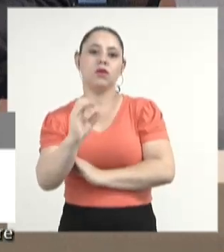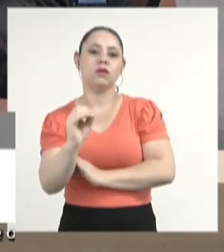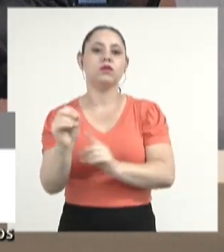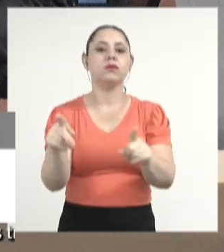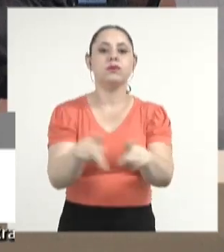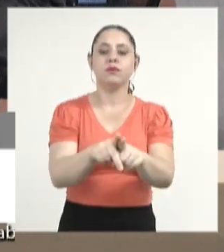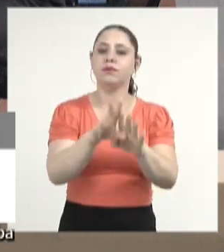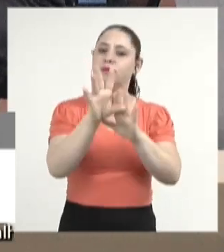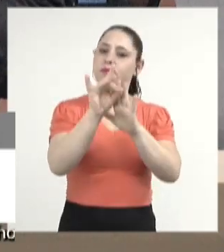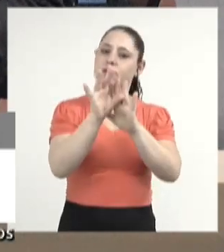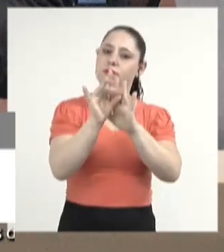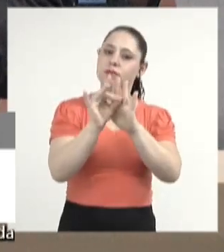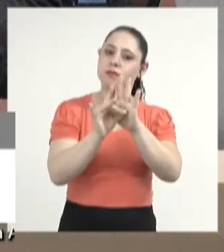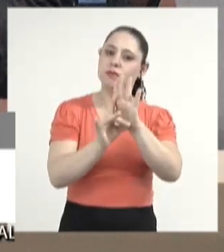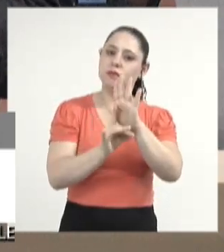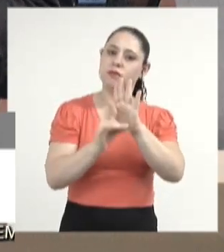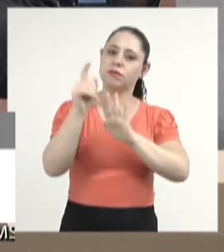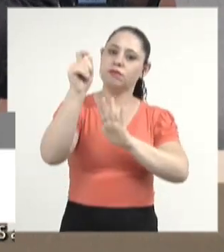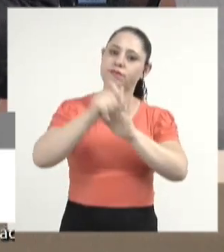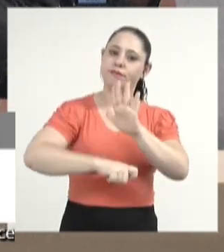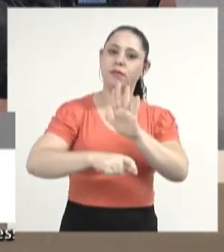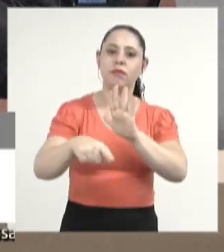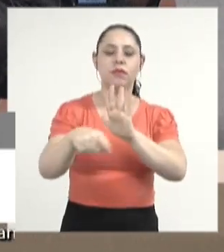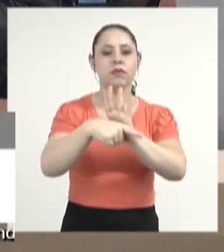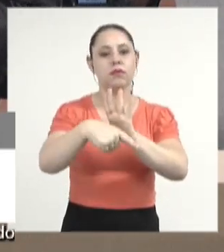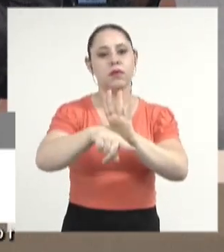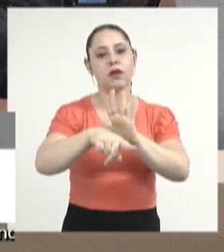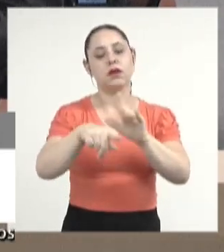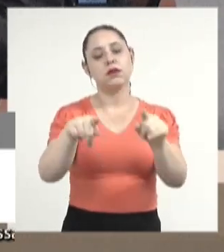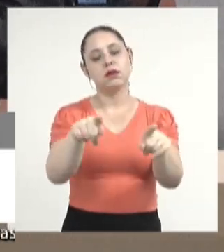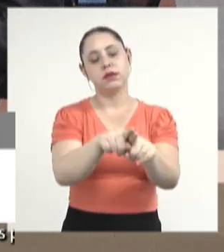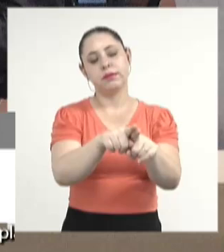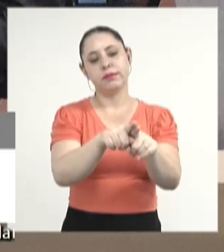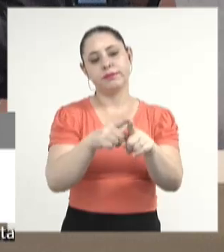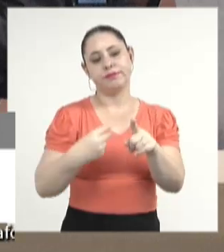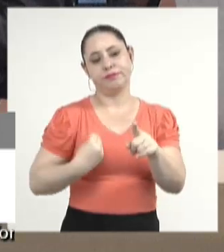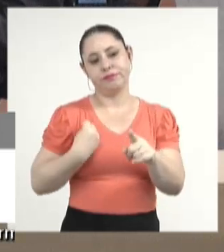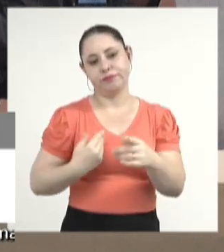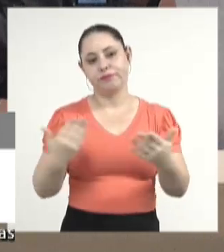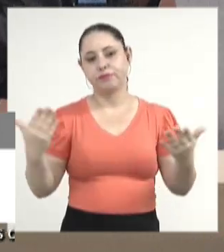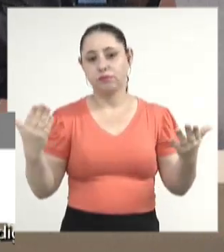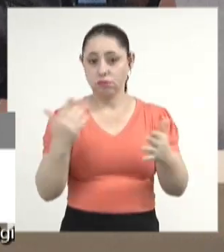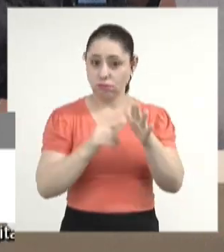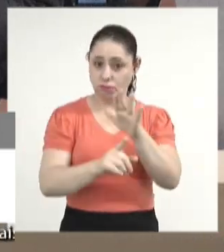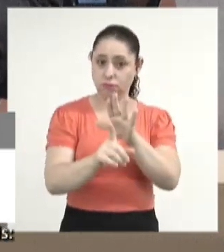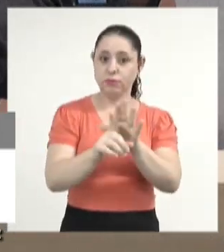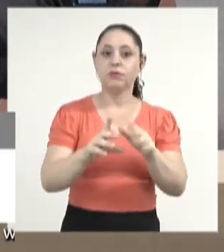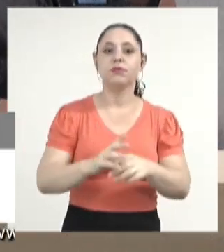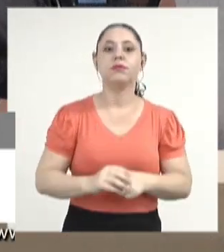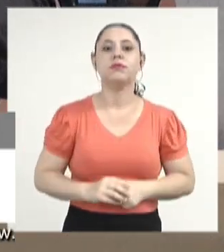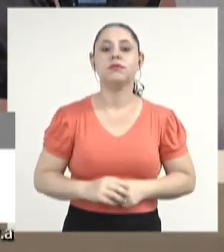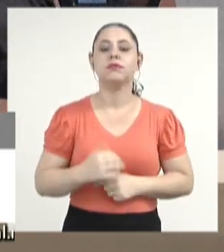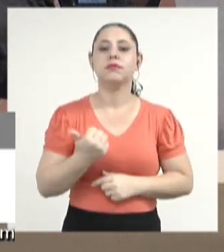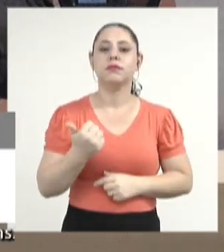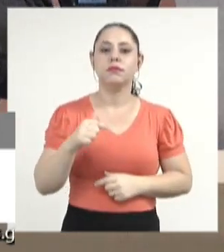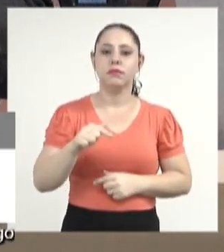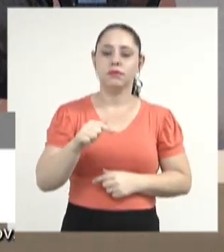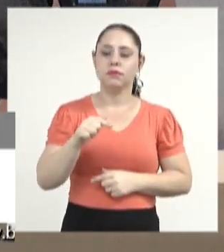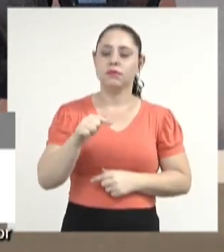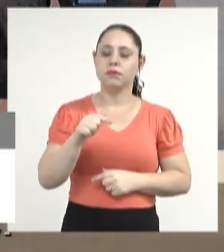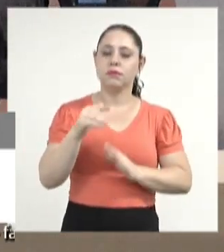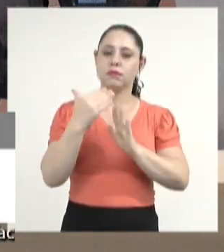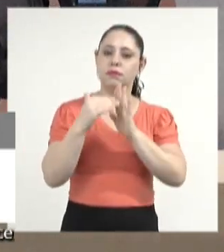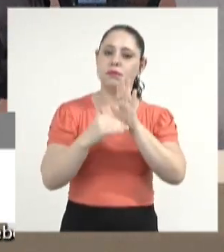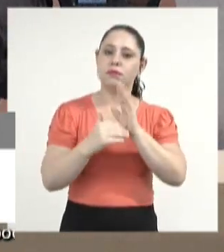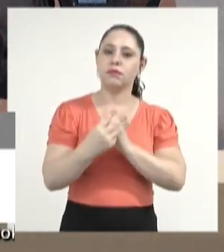praticados e previstos nas tabelas que integram essa presente lei. Bom, o 17º item é o projeto de